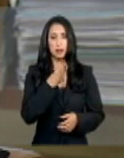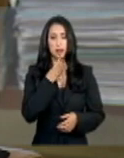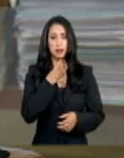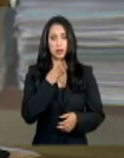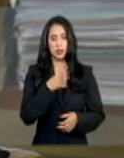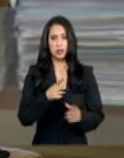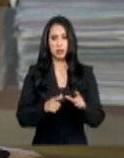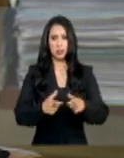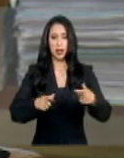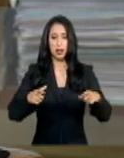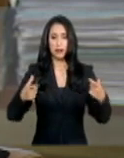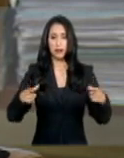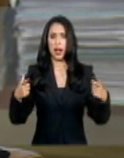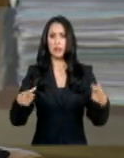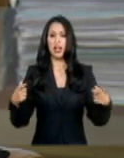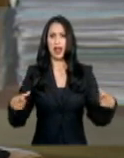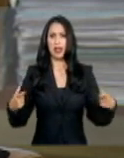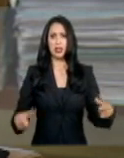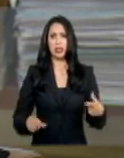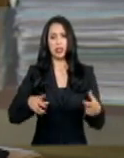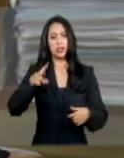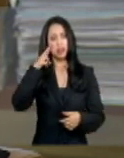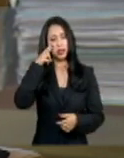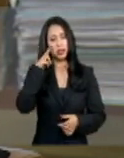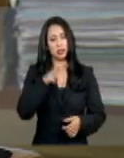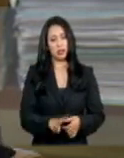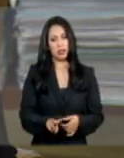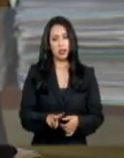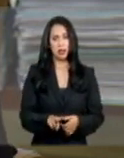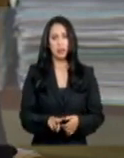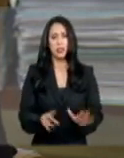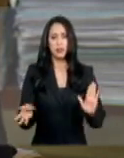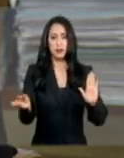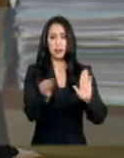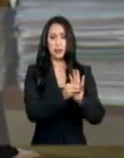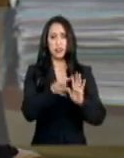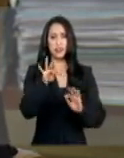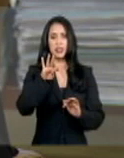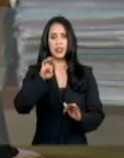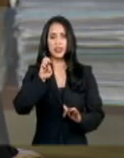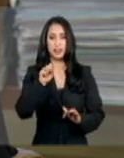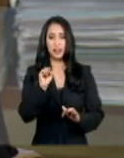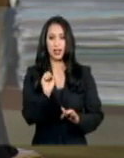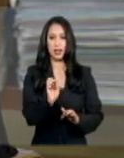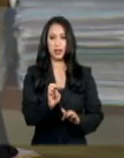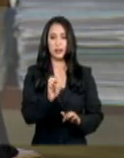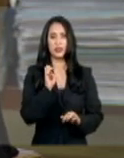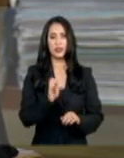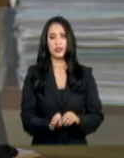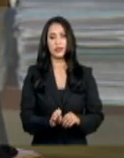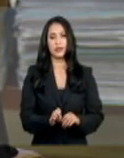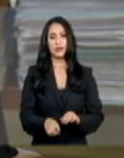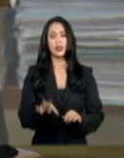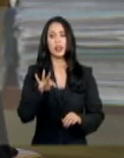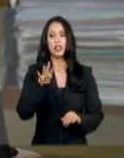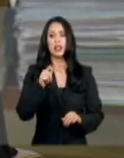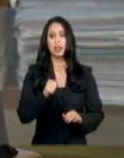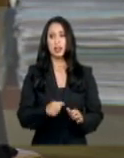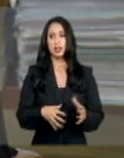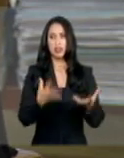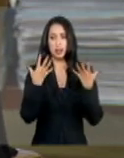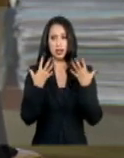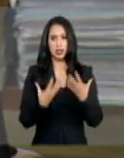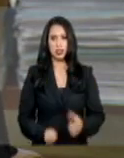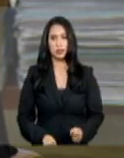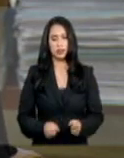abrangência da decisão que futuramente fixar a tese jurídica isto é até ser adotada deve